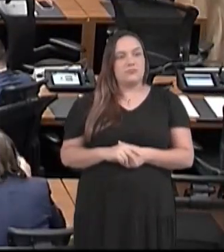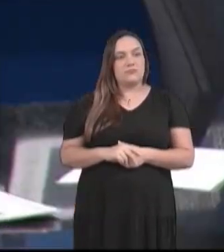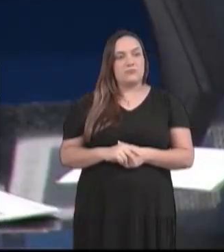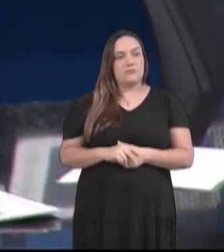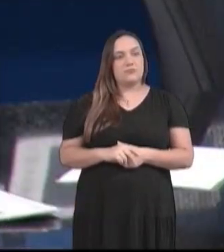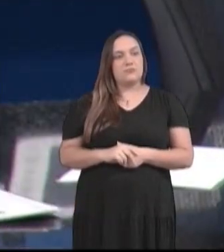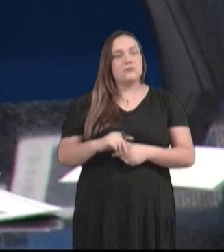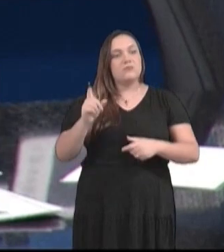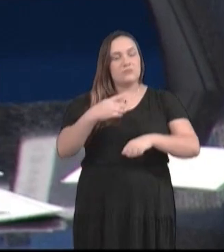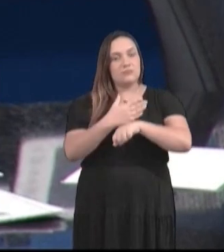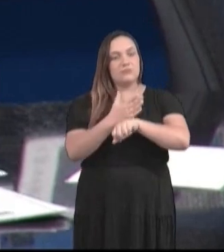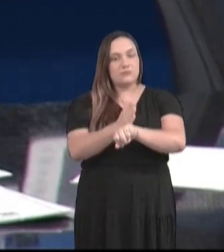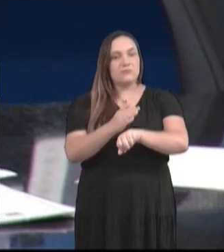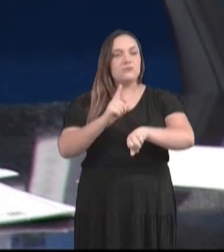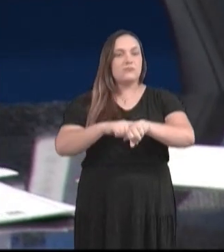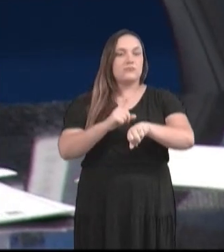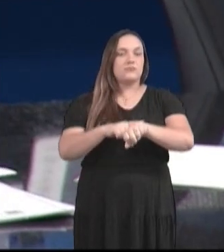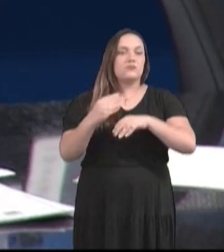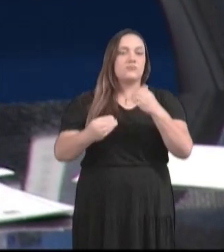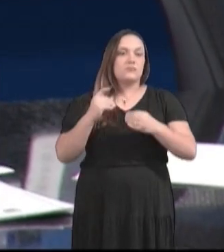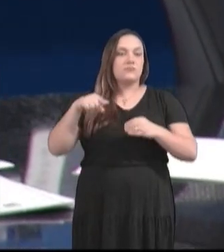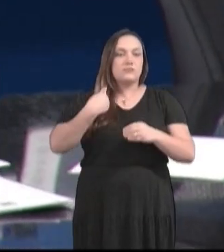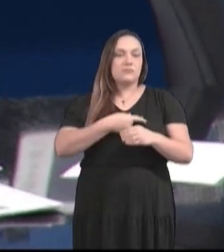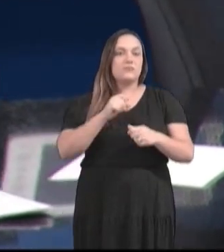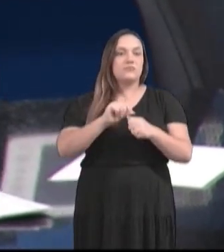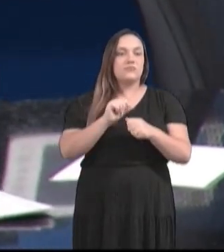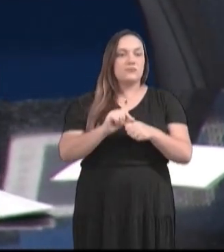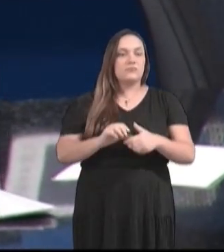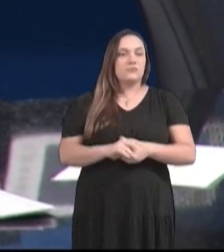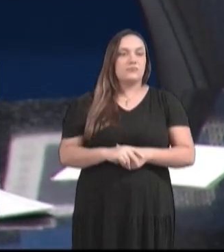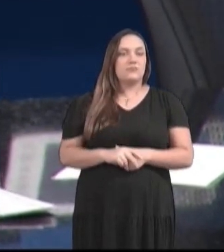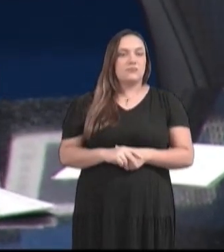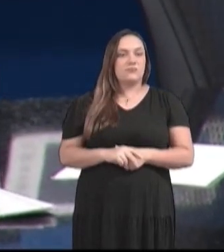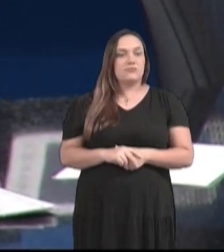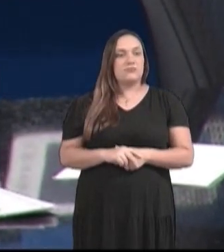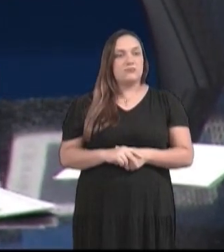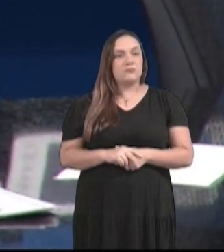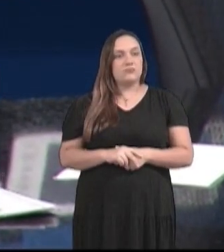devido ao adiantamento do prazo, como é que nós vamos fazer esse encaminhamento,